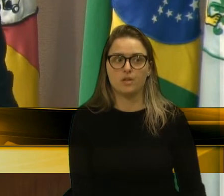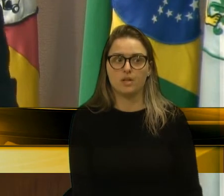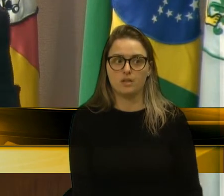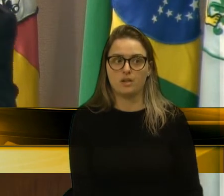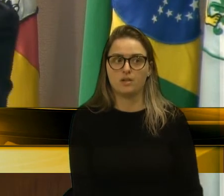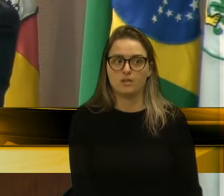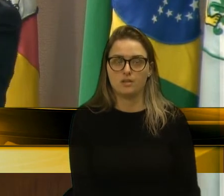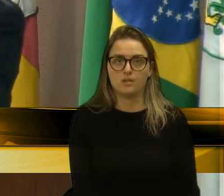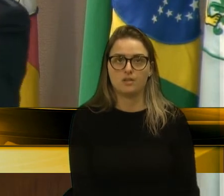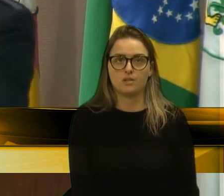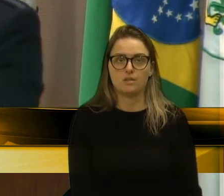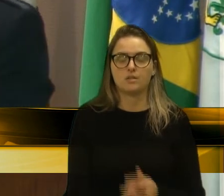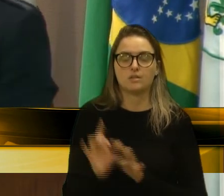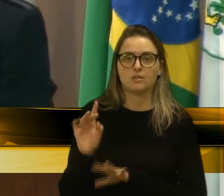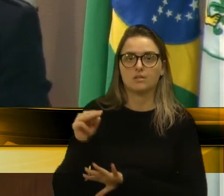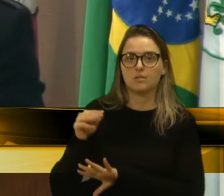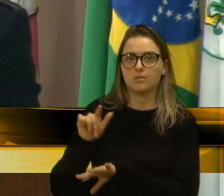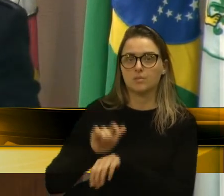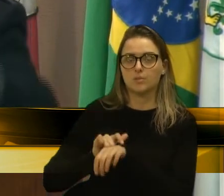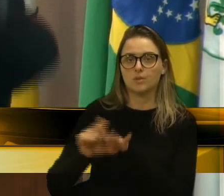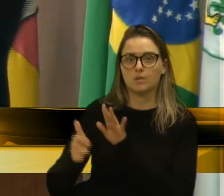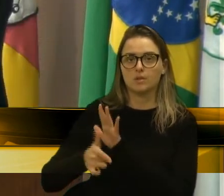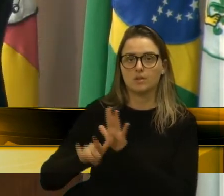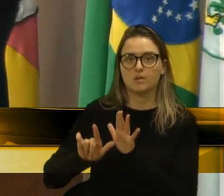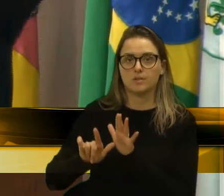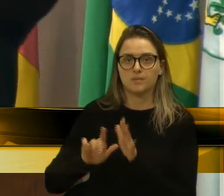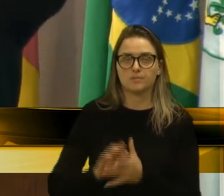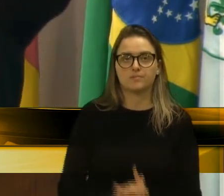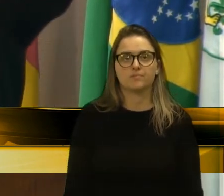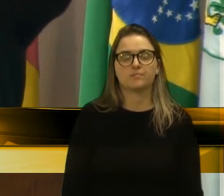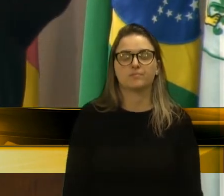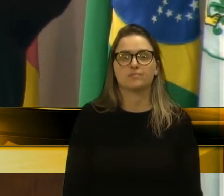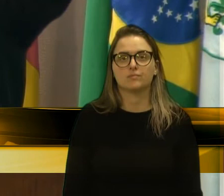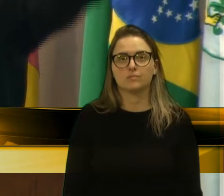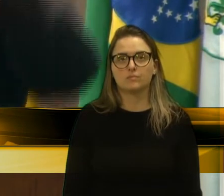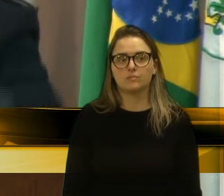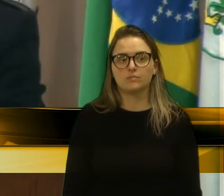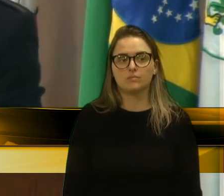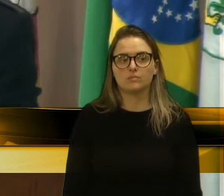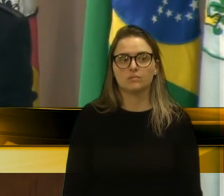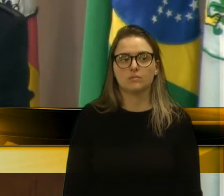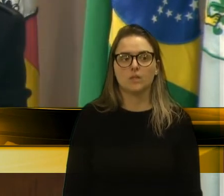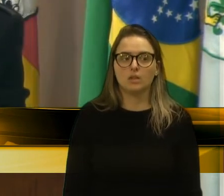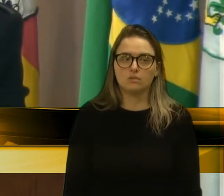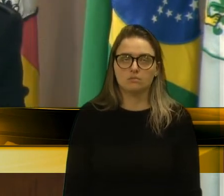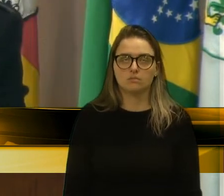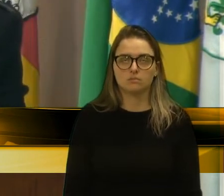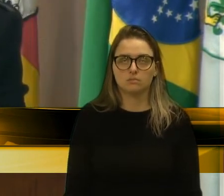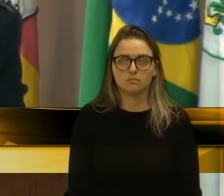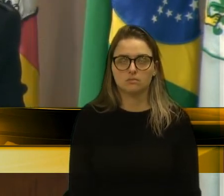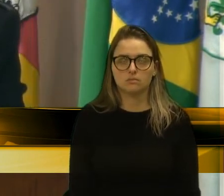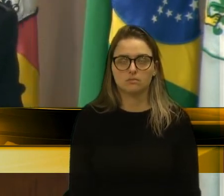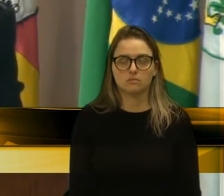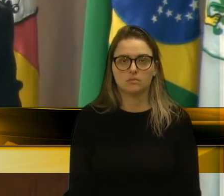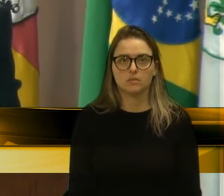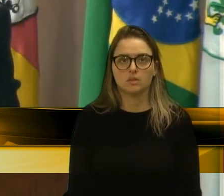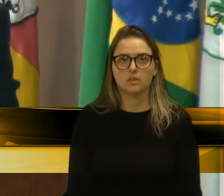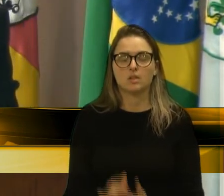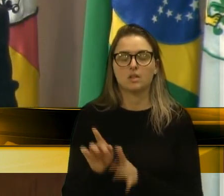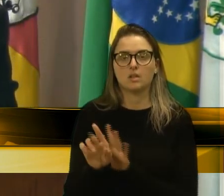alguns segundinhos de tolerância, só para concluir. Mas aí fora, pode ter certeza, é